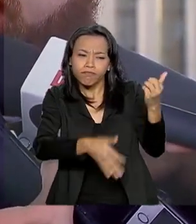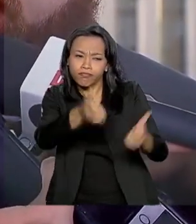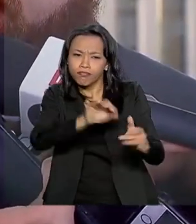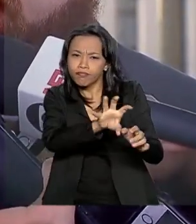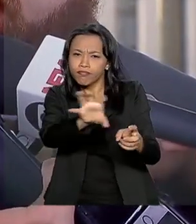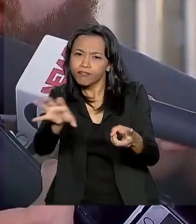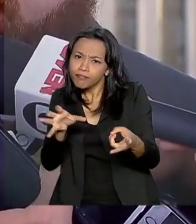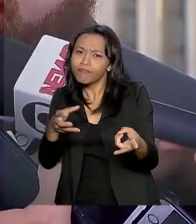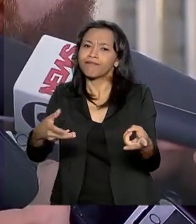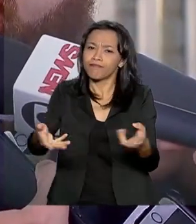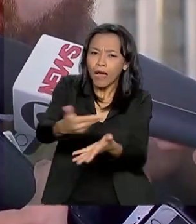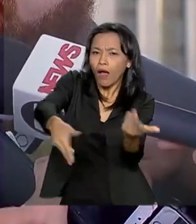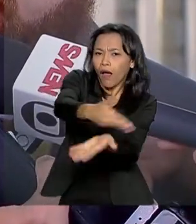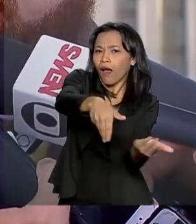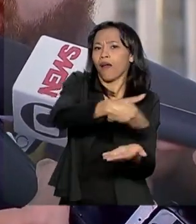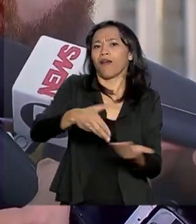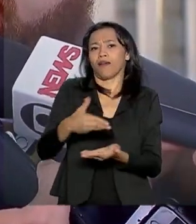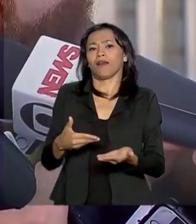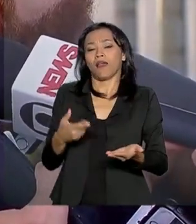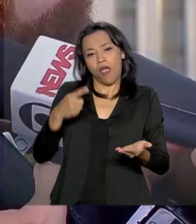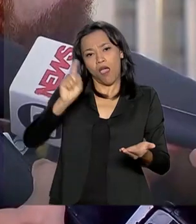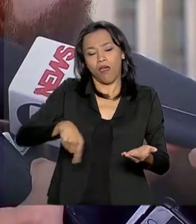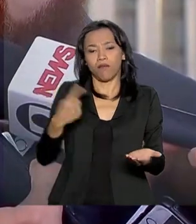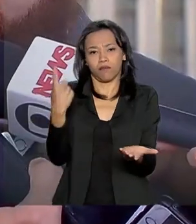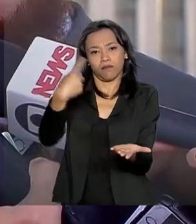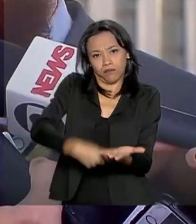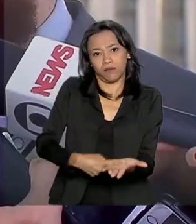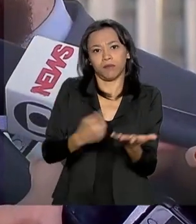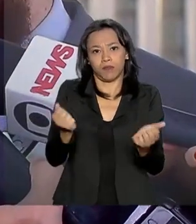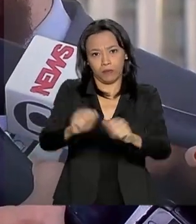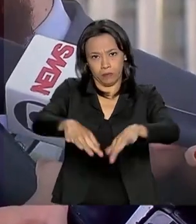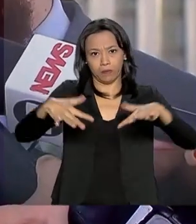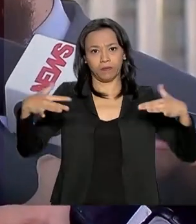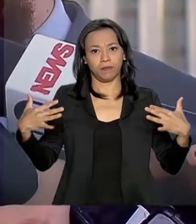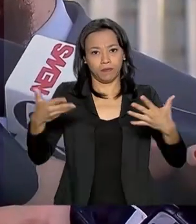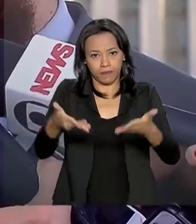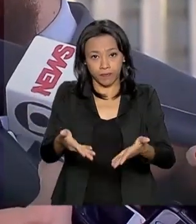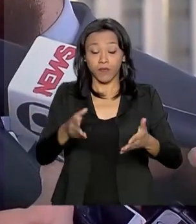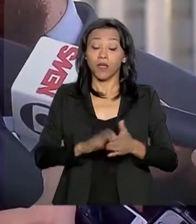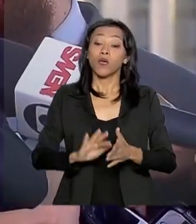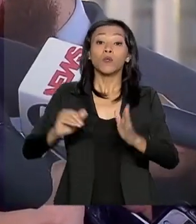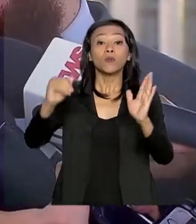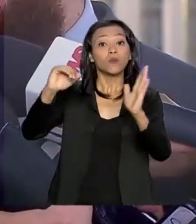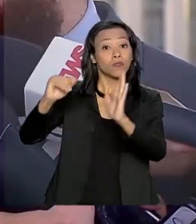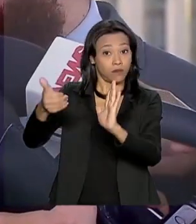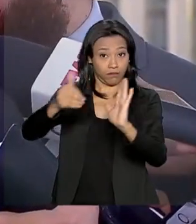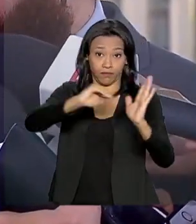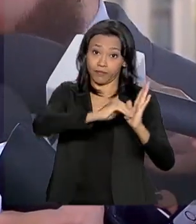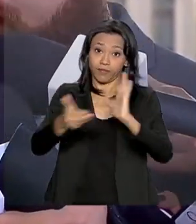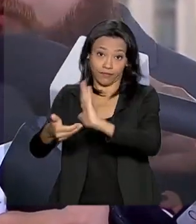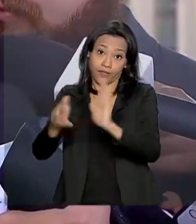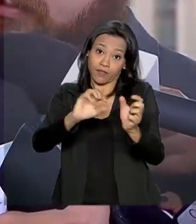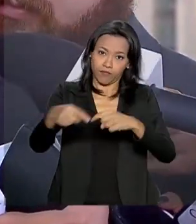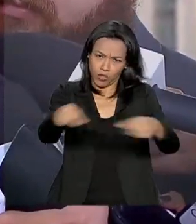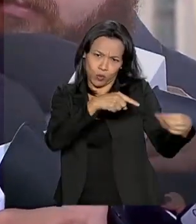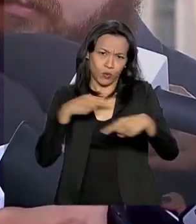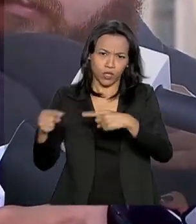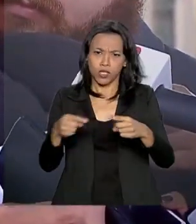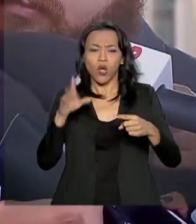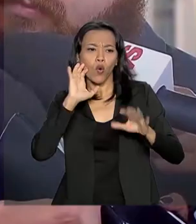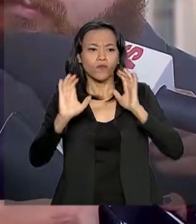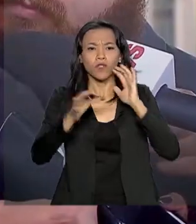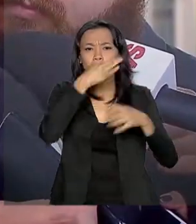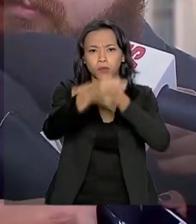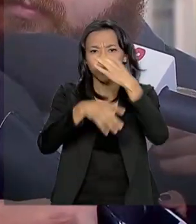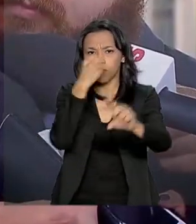e eu acho que esse é obrigação do parlamento o senado discutir debater e apresentar ouvindo a